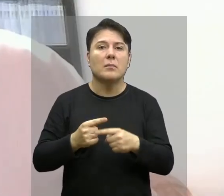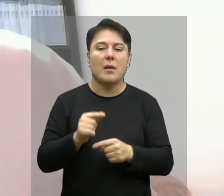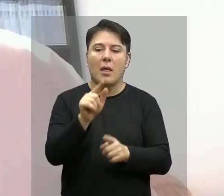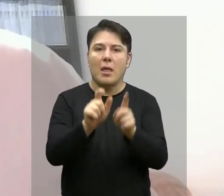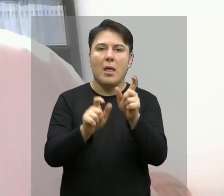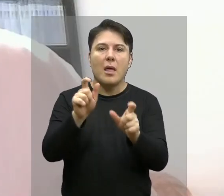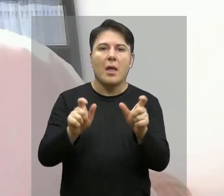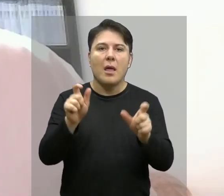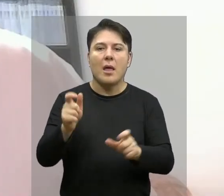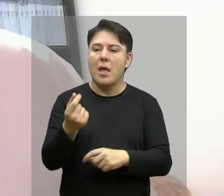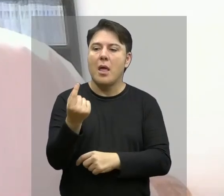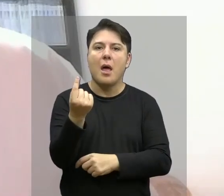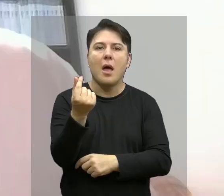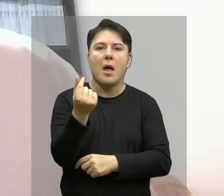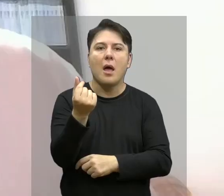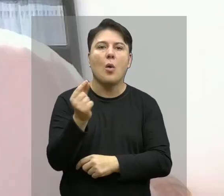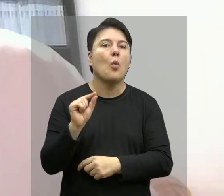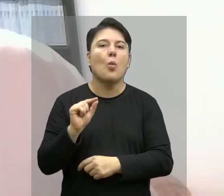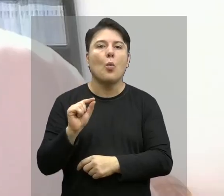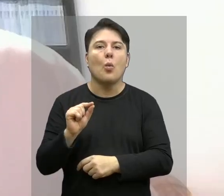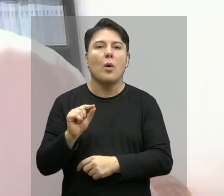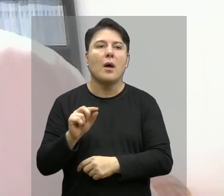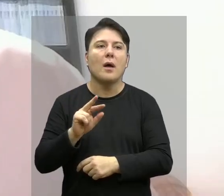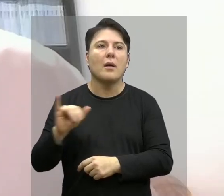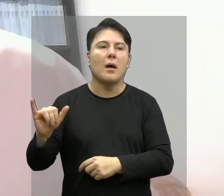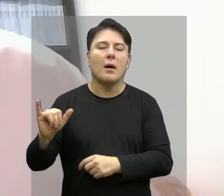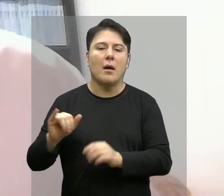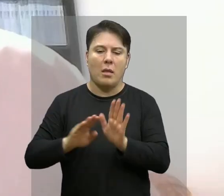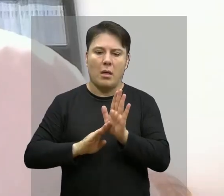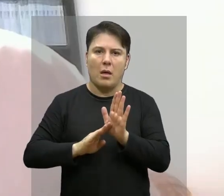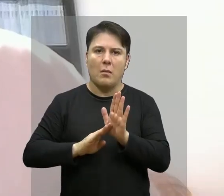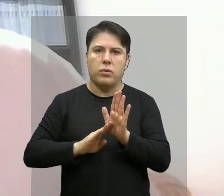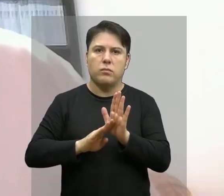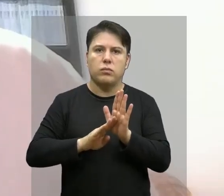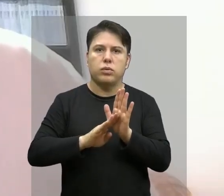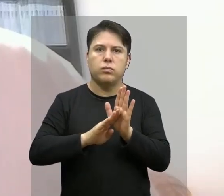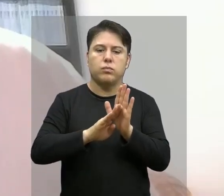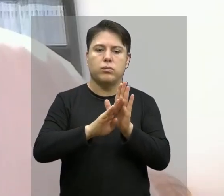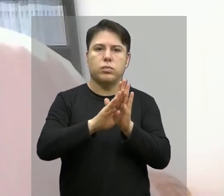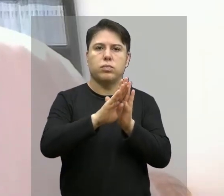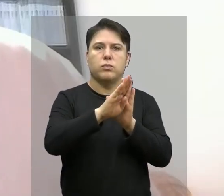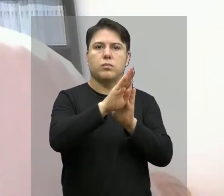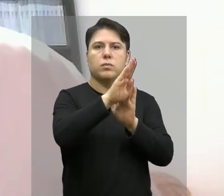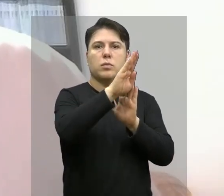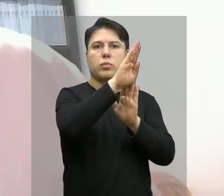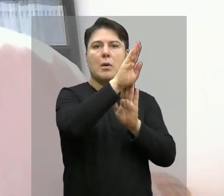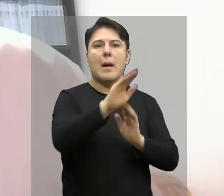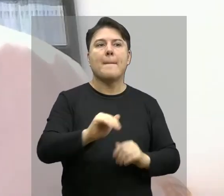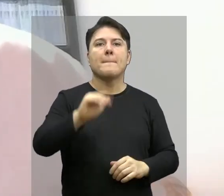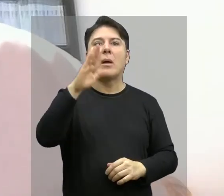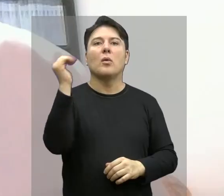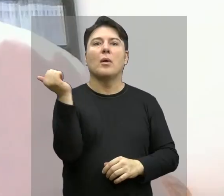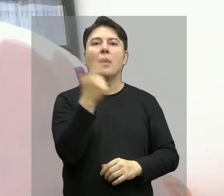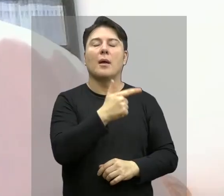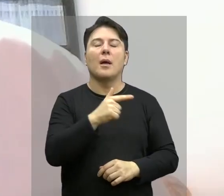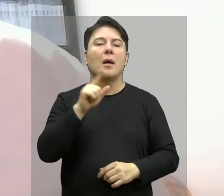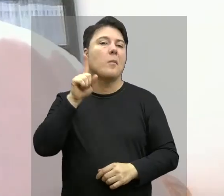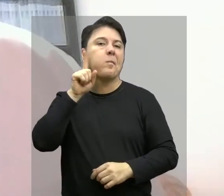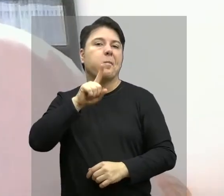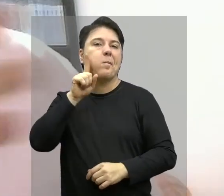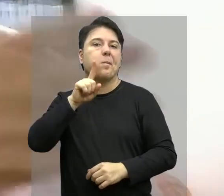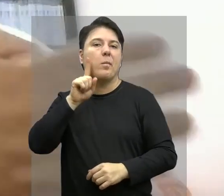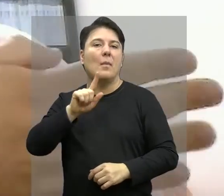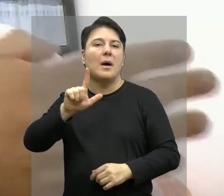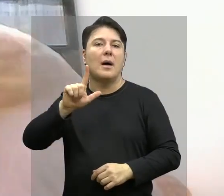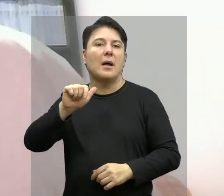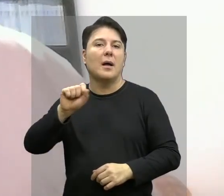por cidadão e etc., pode ser maior do que tem em Las Vegas, né?